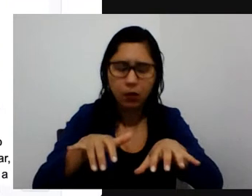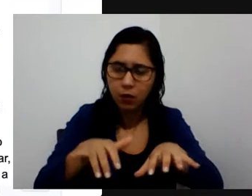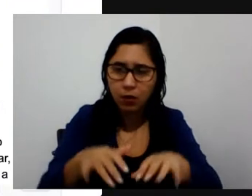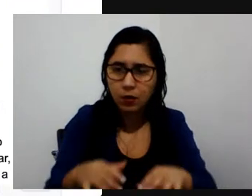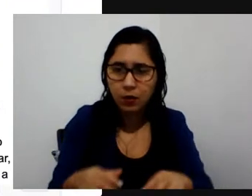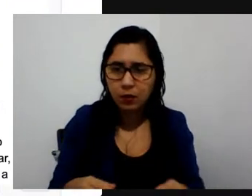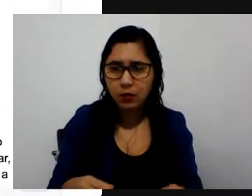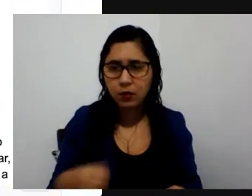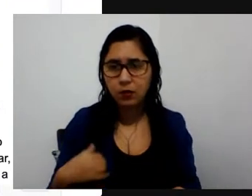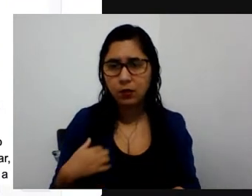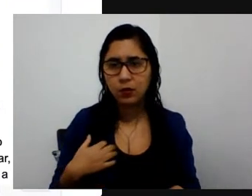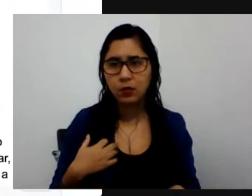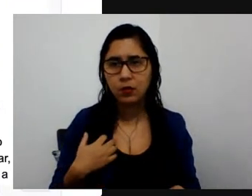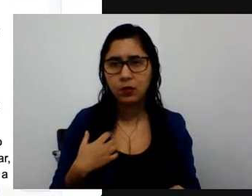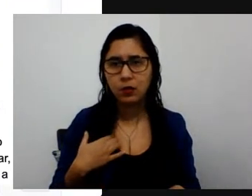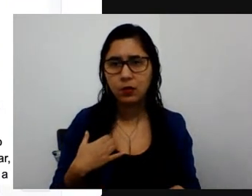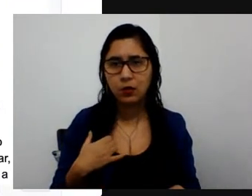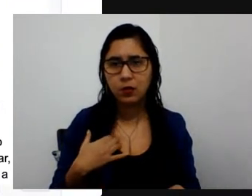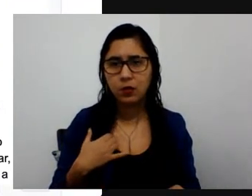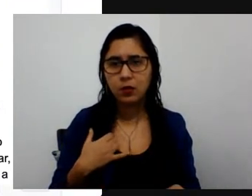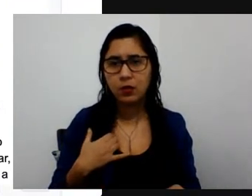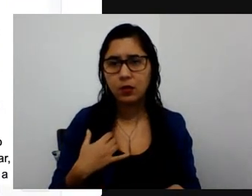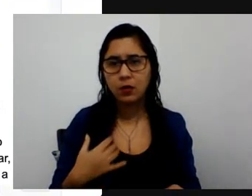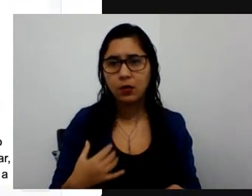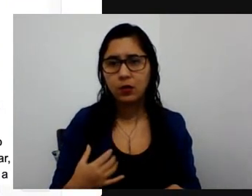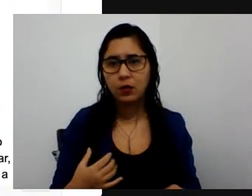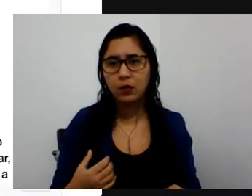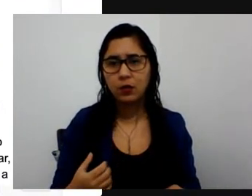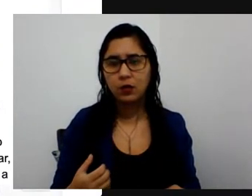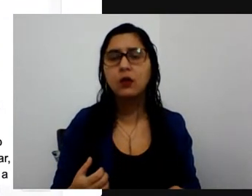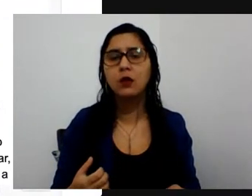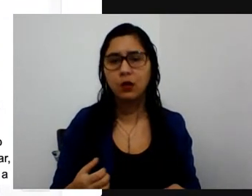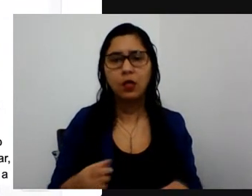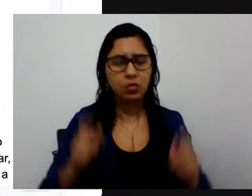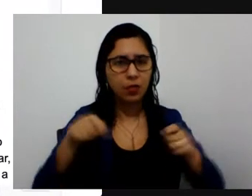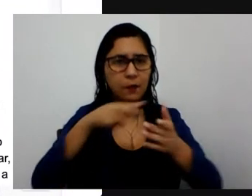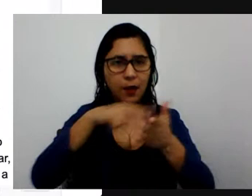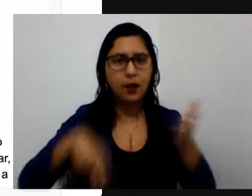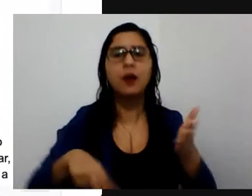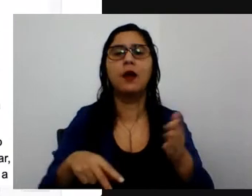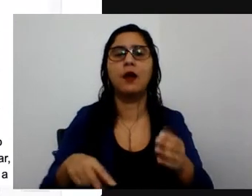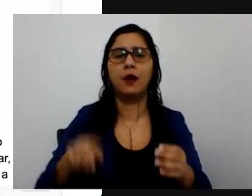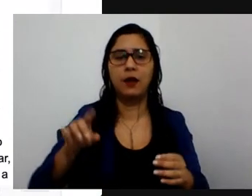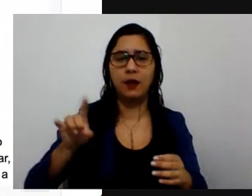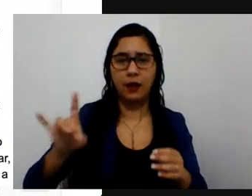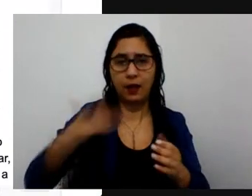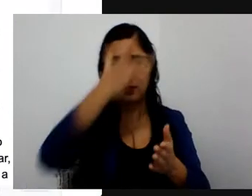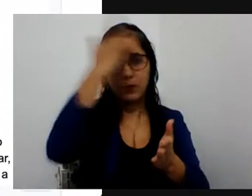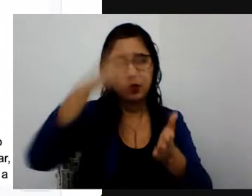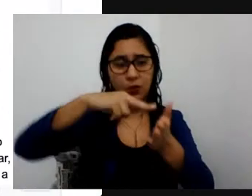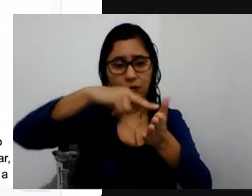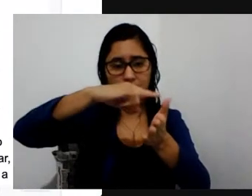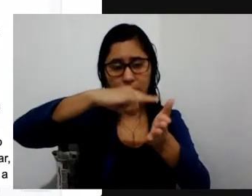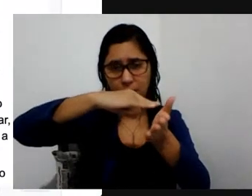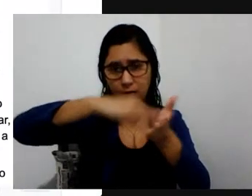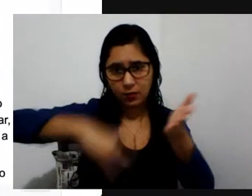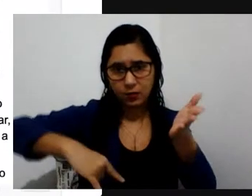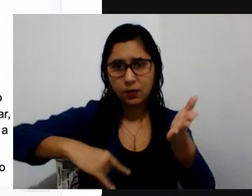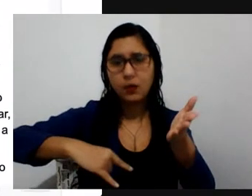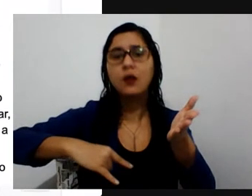editor enviar no formulário uma única pergunta. Uma única pergunta, muito obrigado, professor, o meu editor está com um